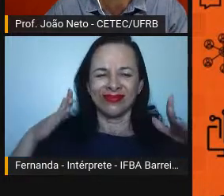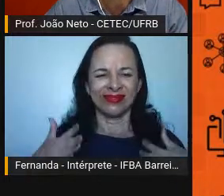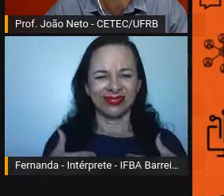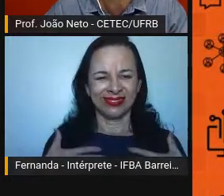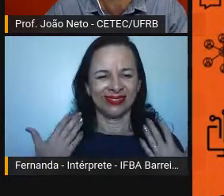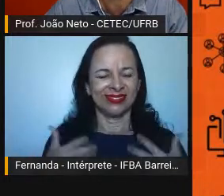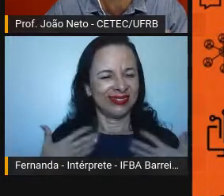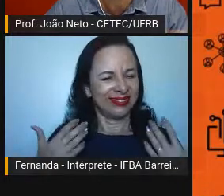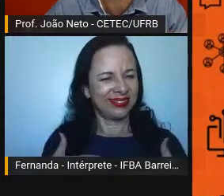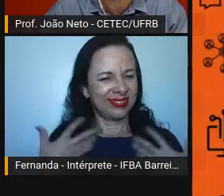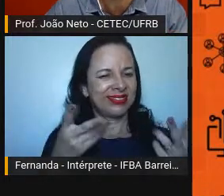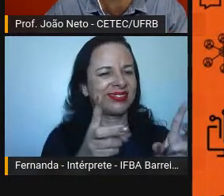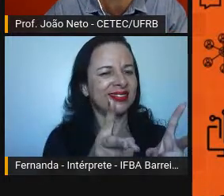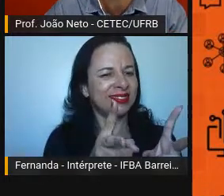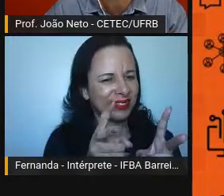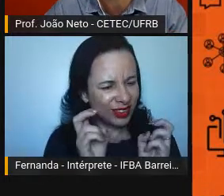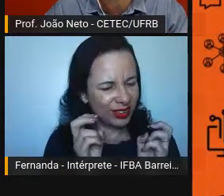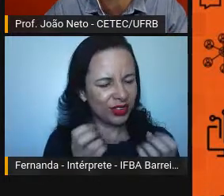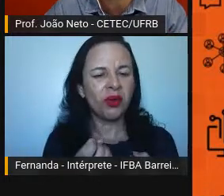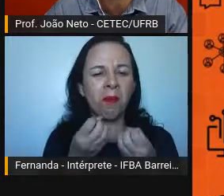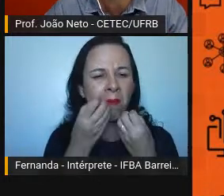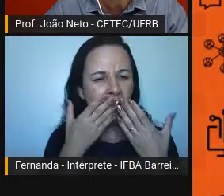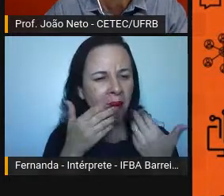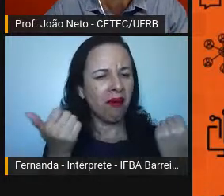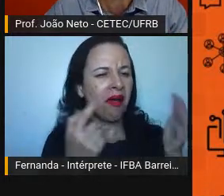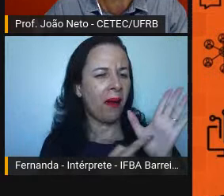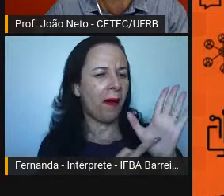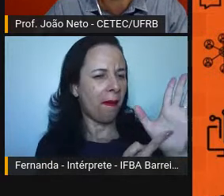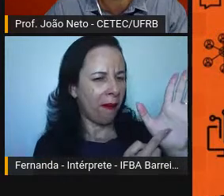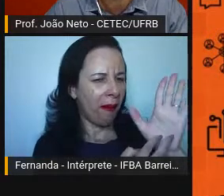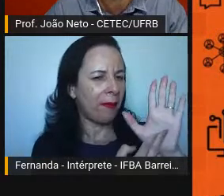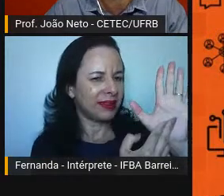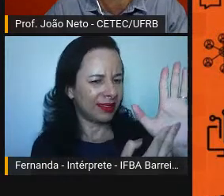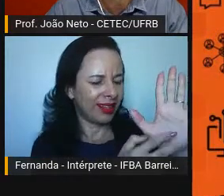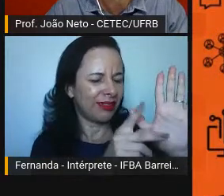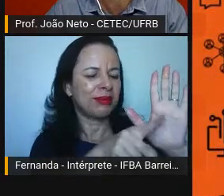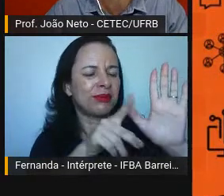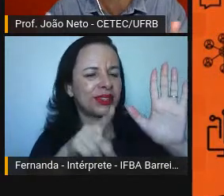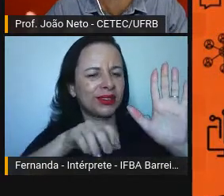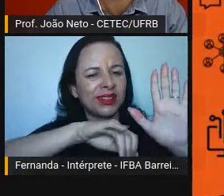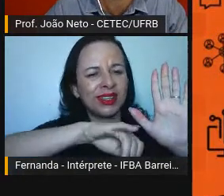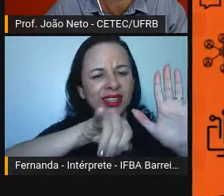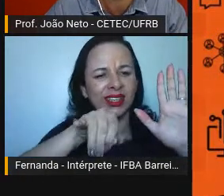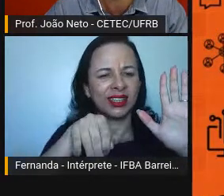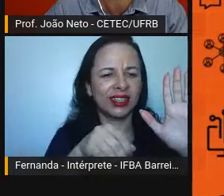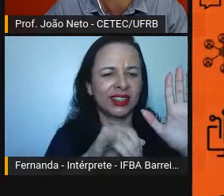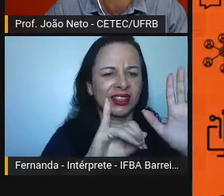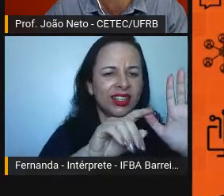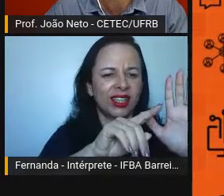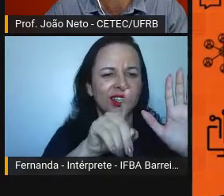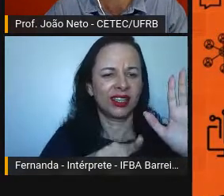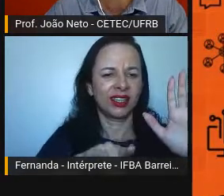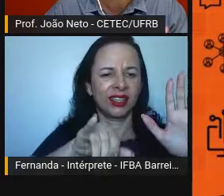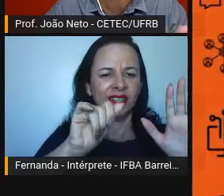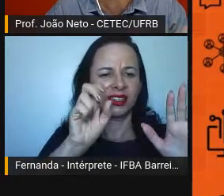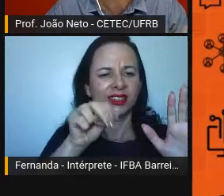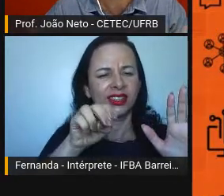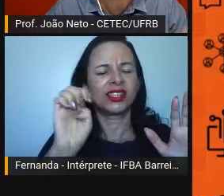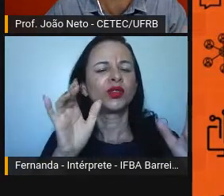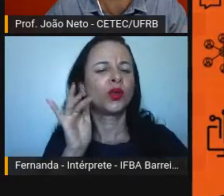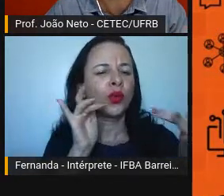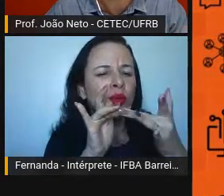e isso muito representado pela Professora Josiane isso vence Confirmado então contato com a professora Juliana